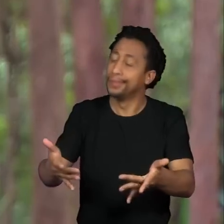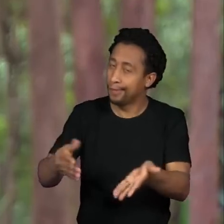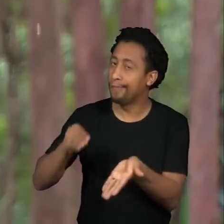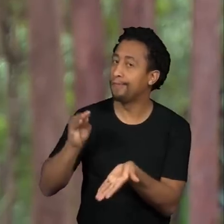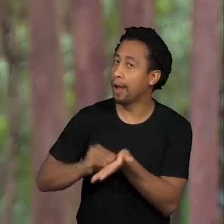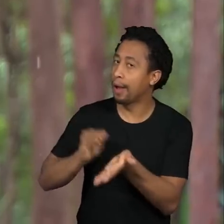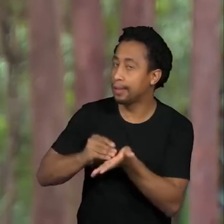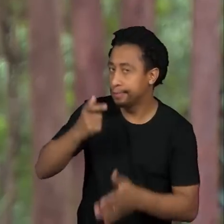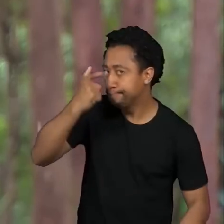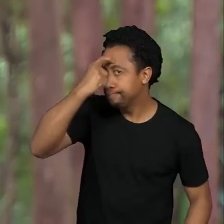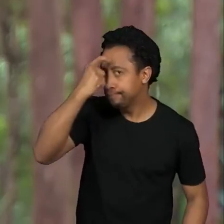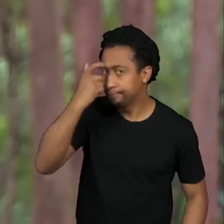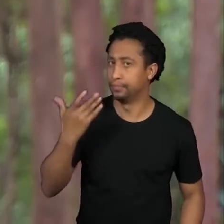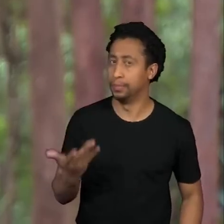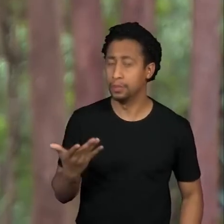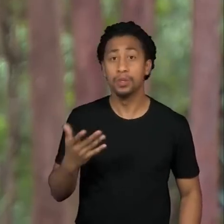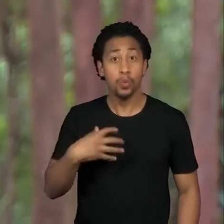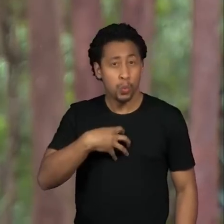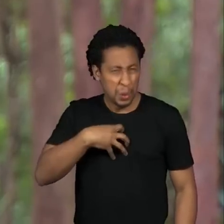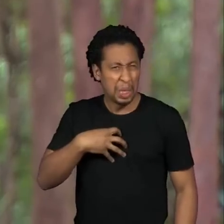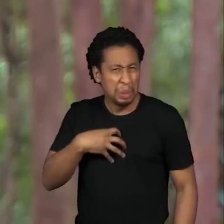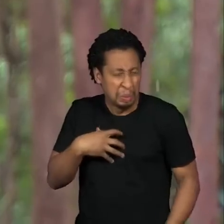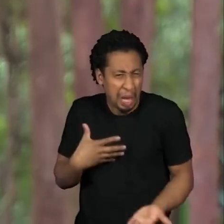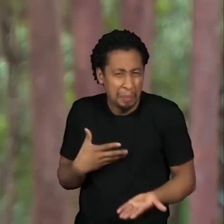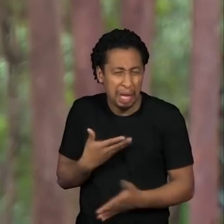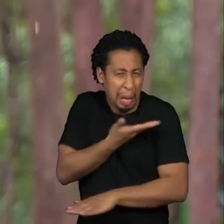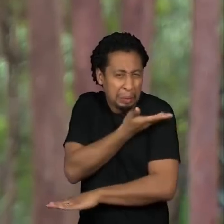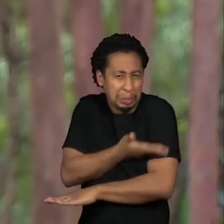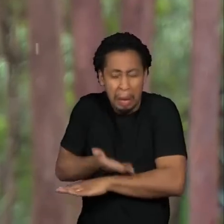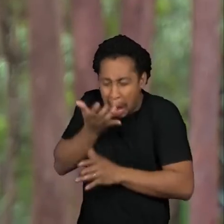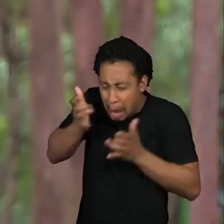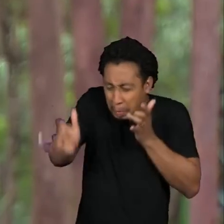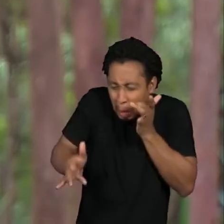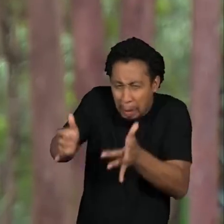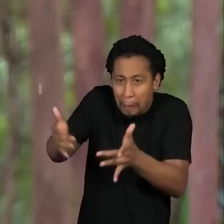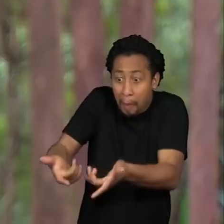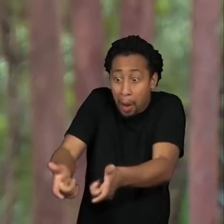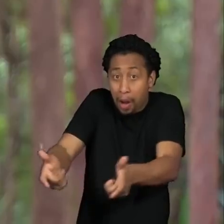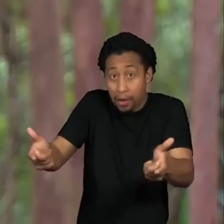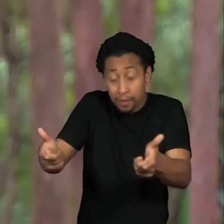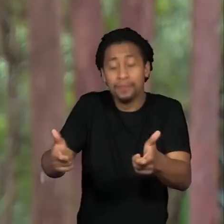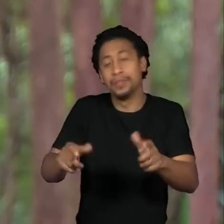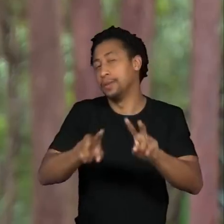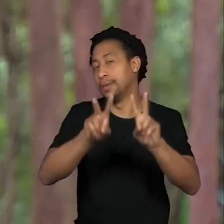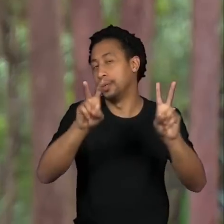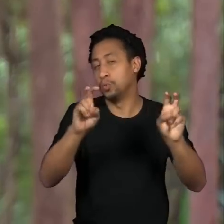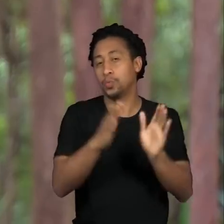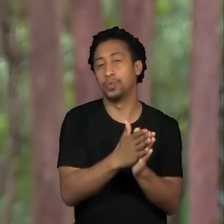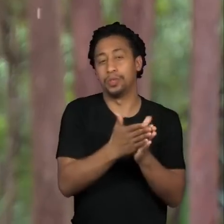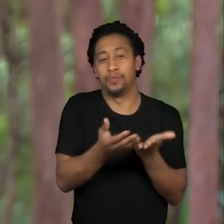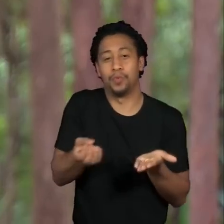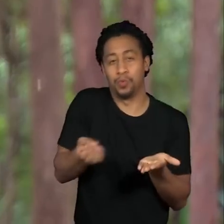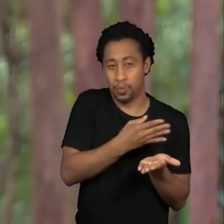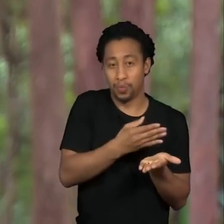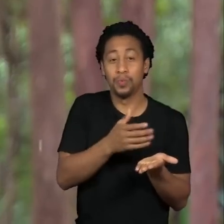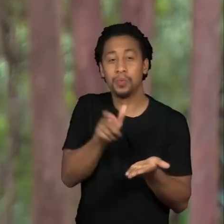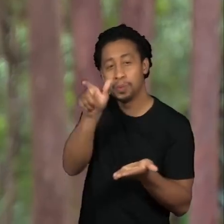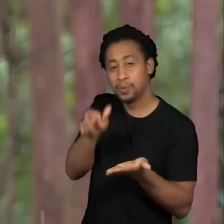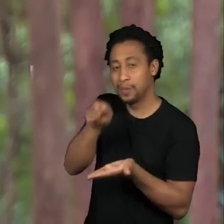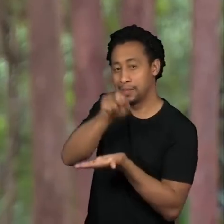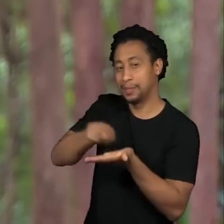de consciência. A cultura do desperdício é o tema do novo livro de Sérgio Lopes, que propõe uma